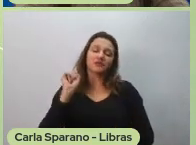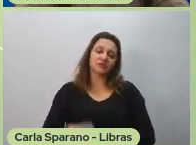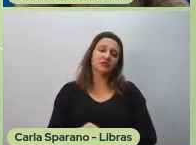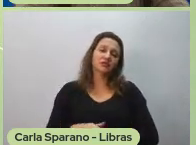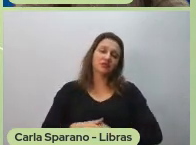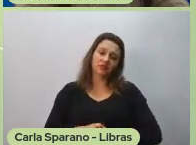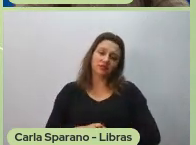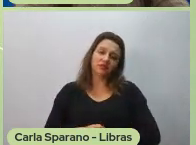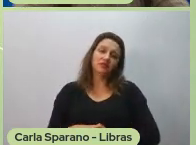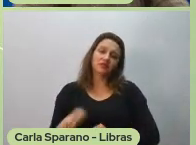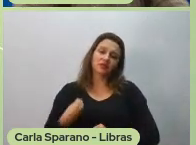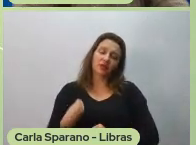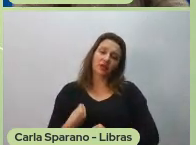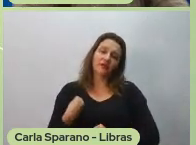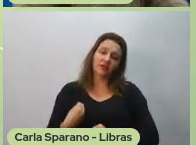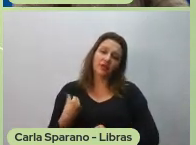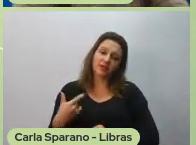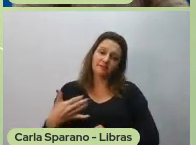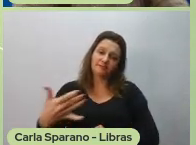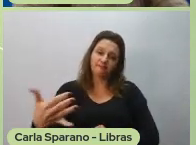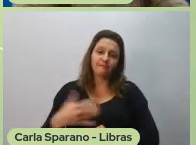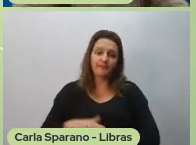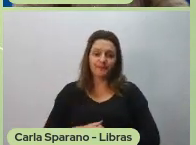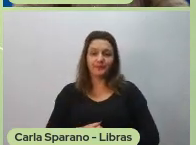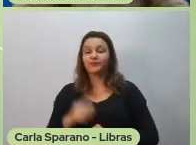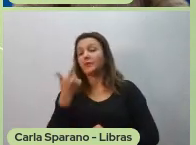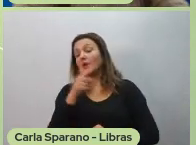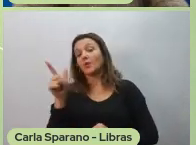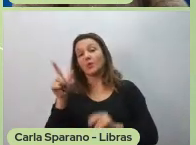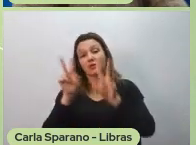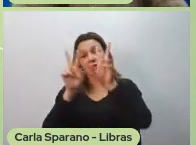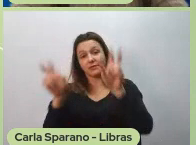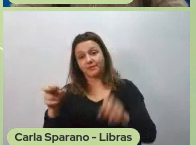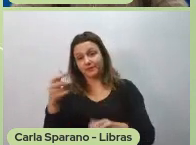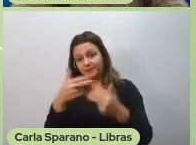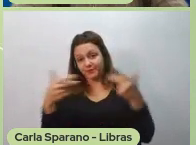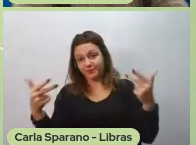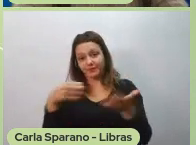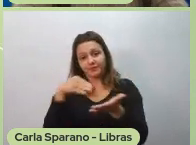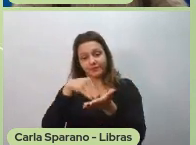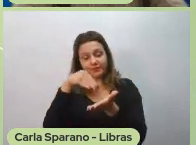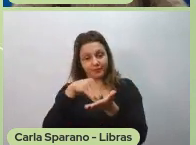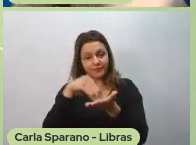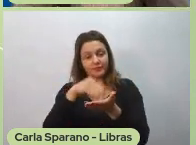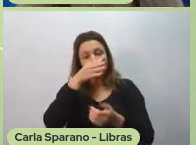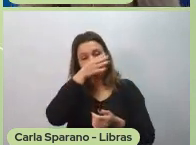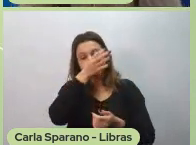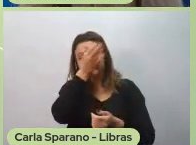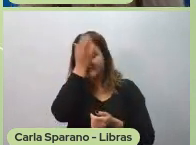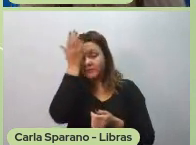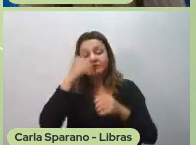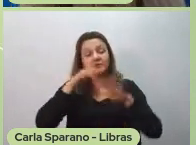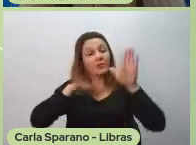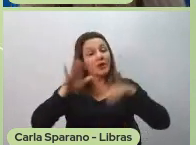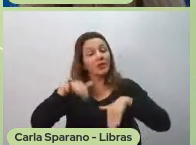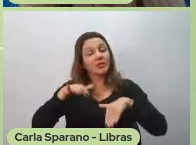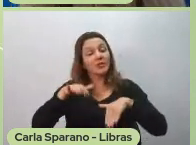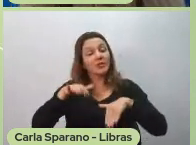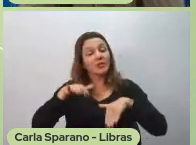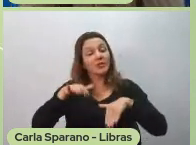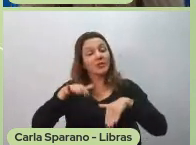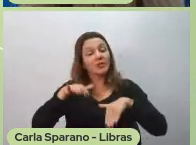para a vida delas. Bom, outra coisa que falta, dependendo do público, que é isso, que é